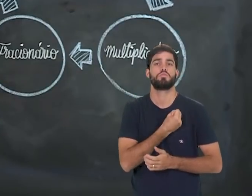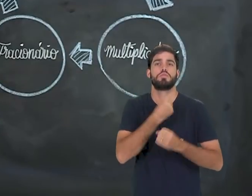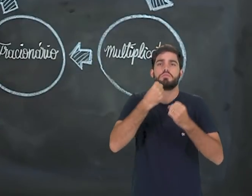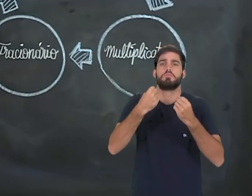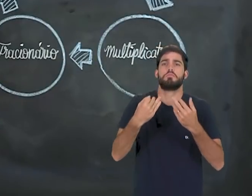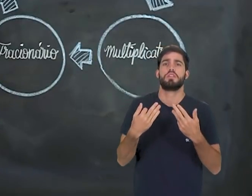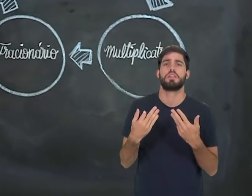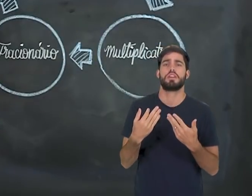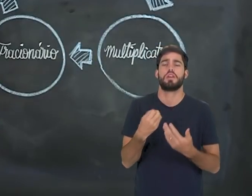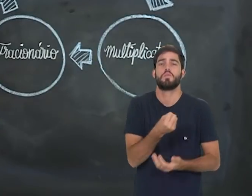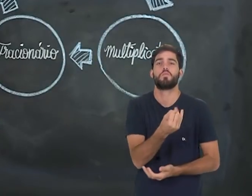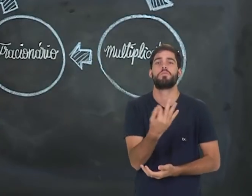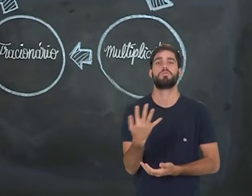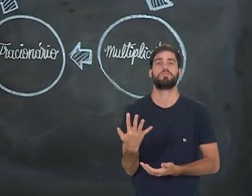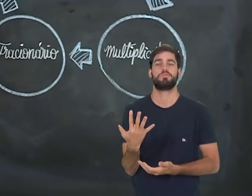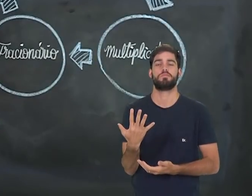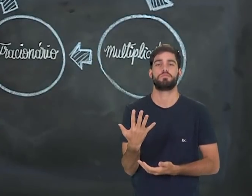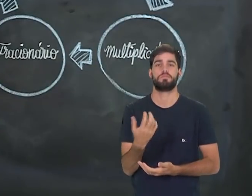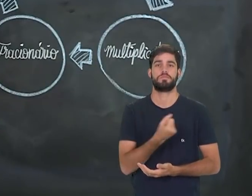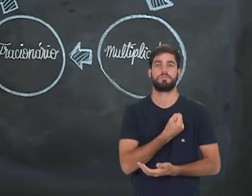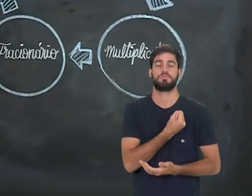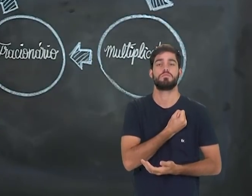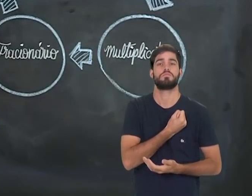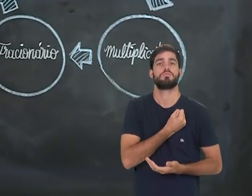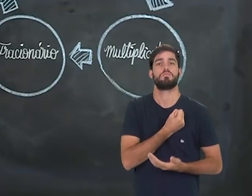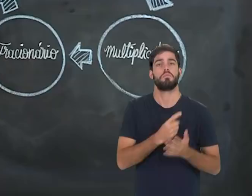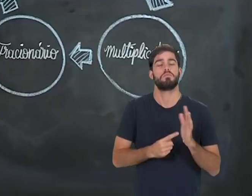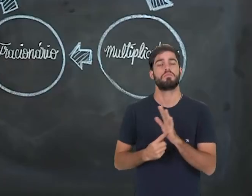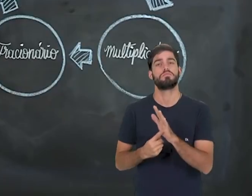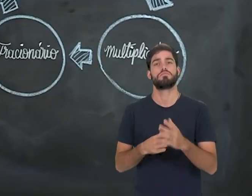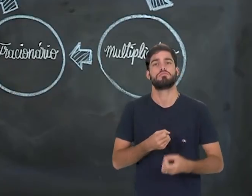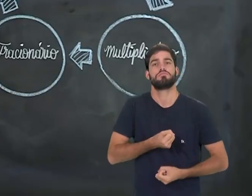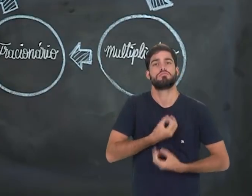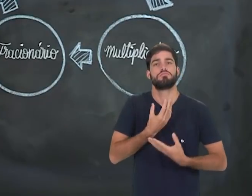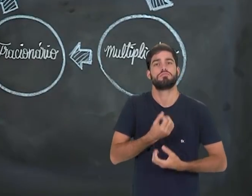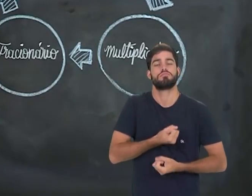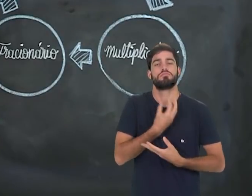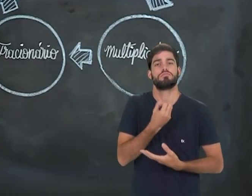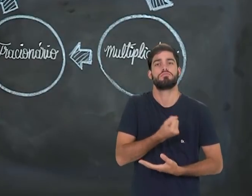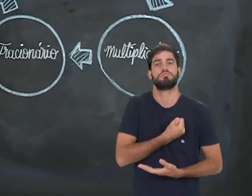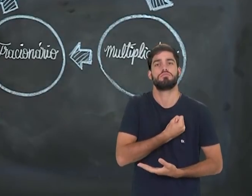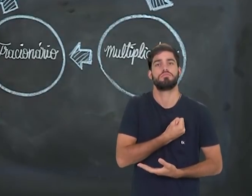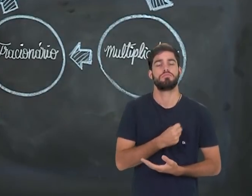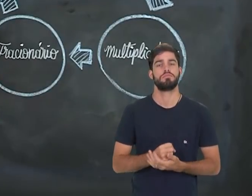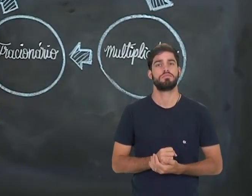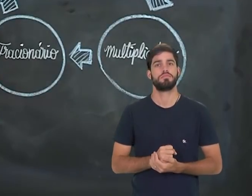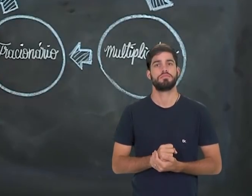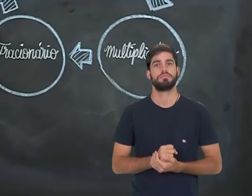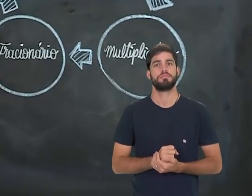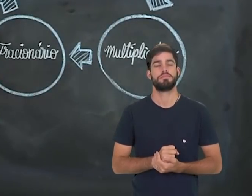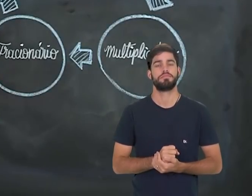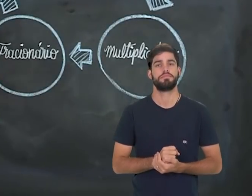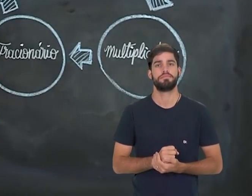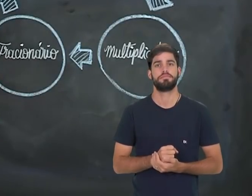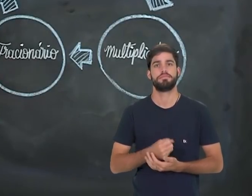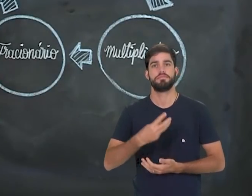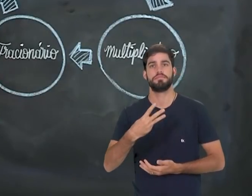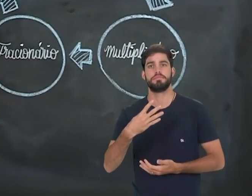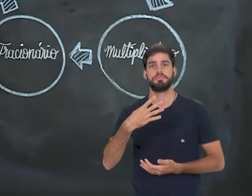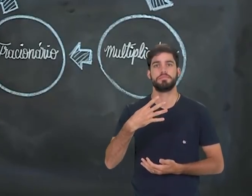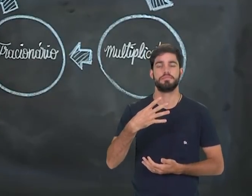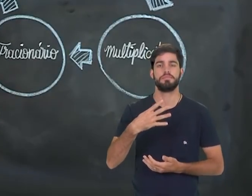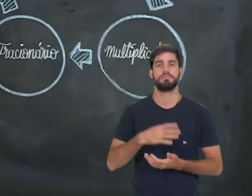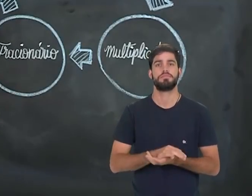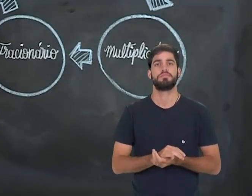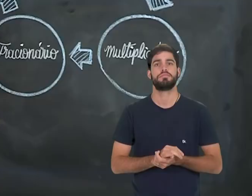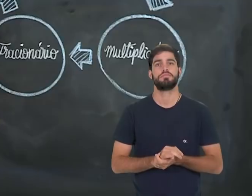número 34. O numeral indica a expressão de um número. A expressão gráfica desse número aqui é o 34, assim como poderia